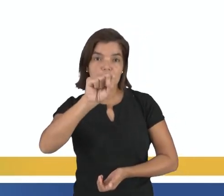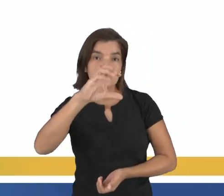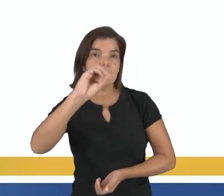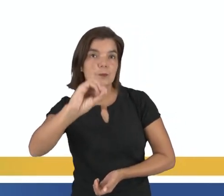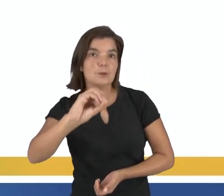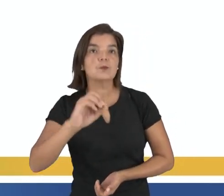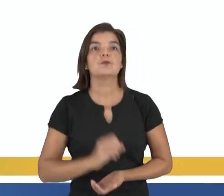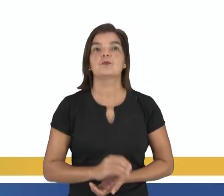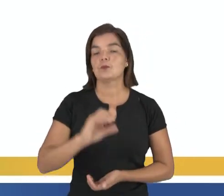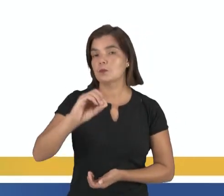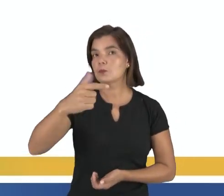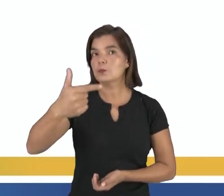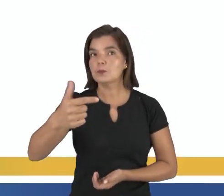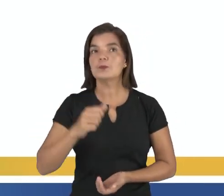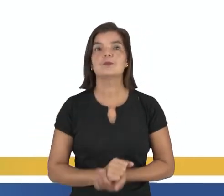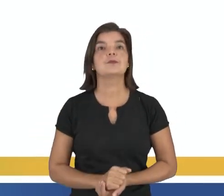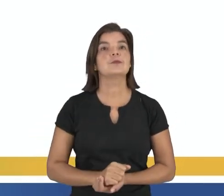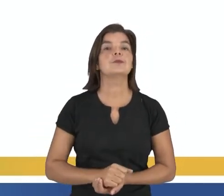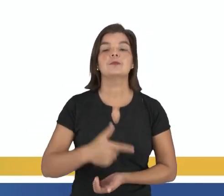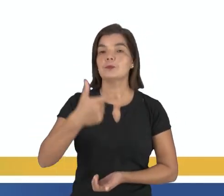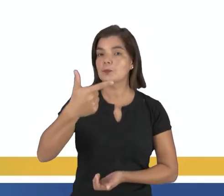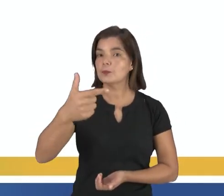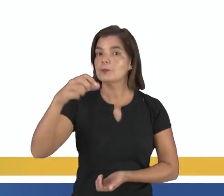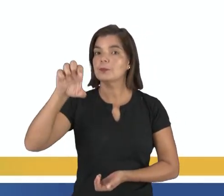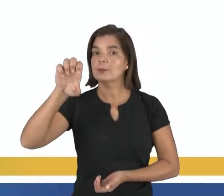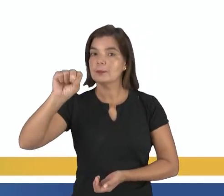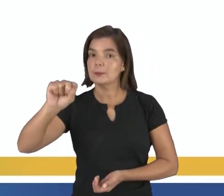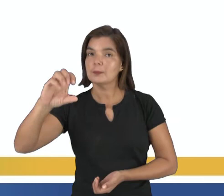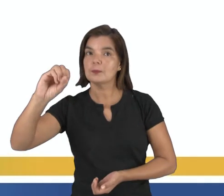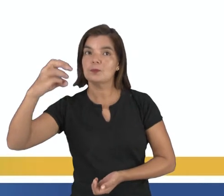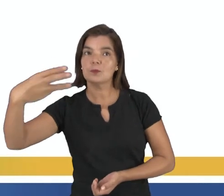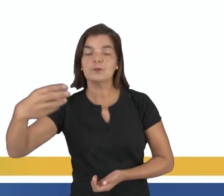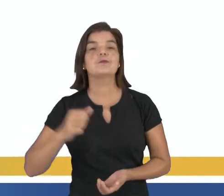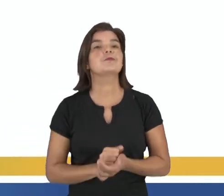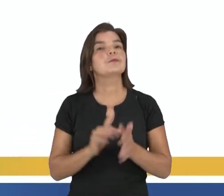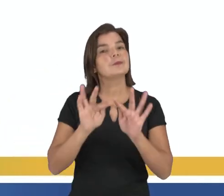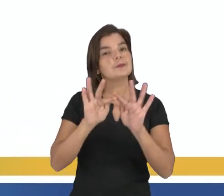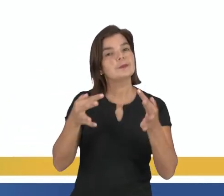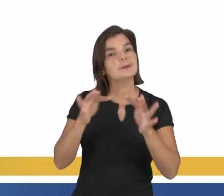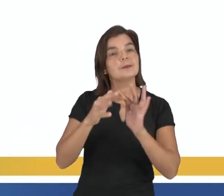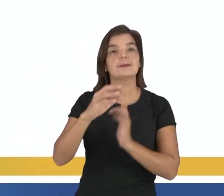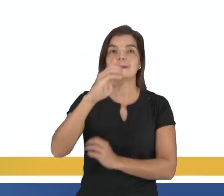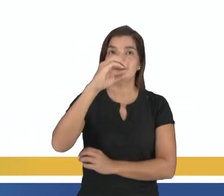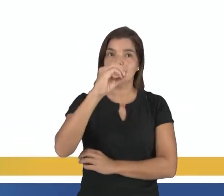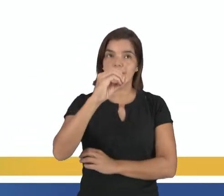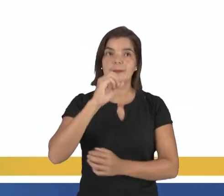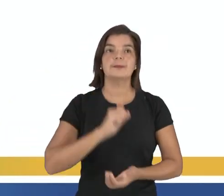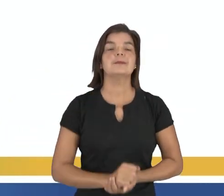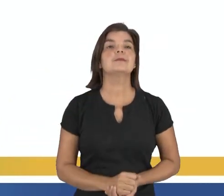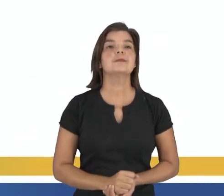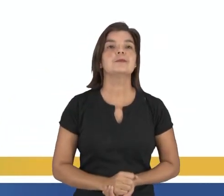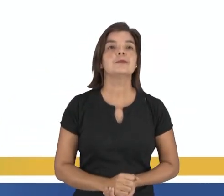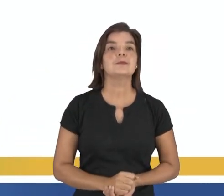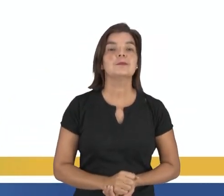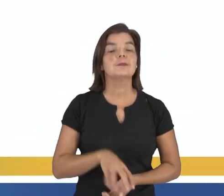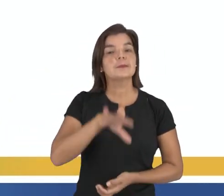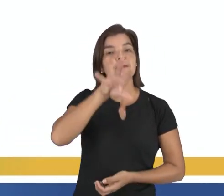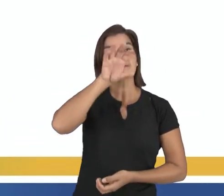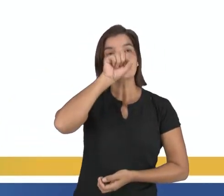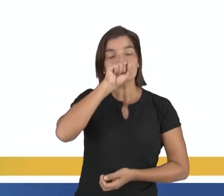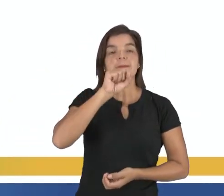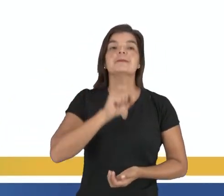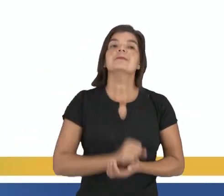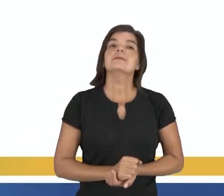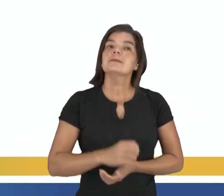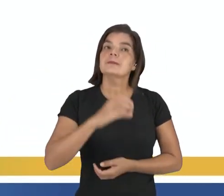O2, 2SO3. Então, toda substância simples, NOx 0. O oxigênio